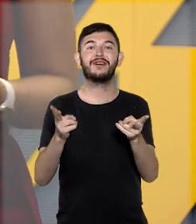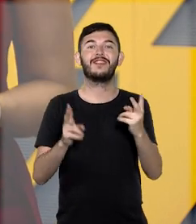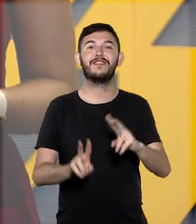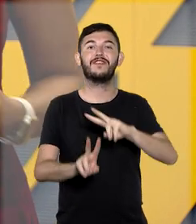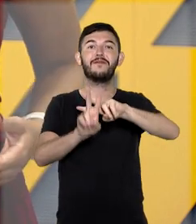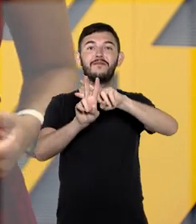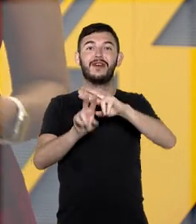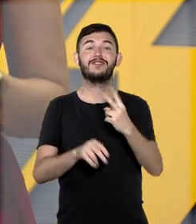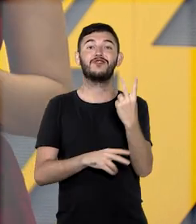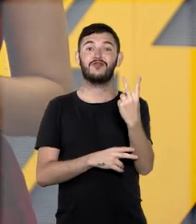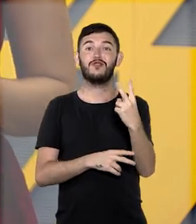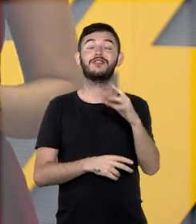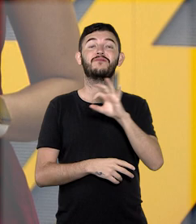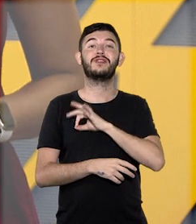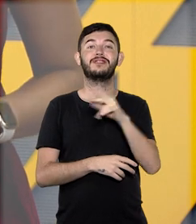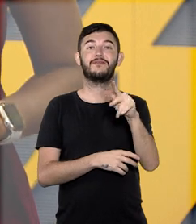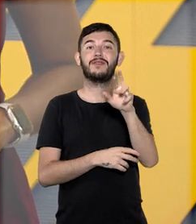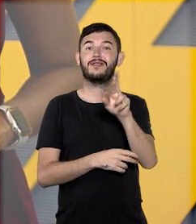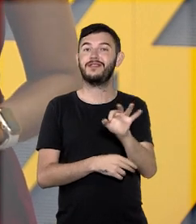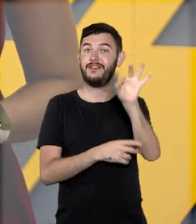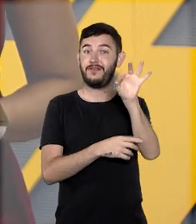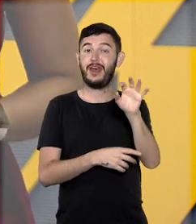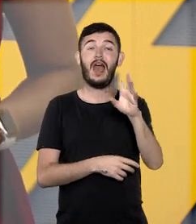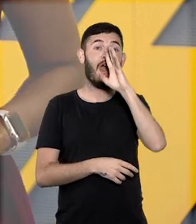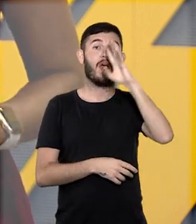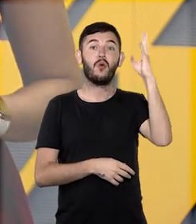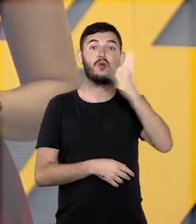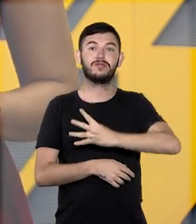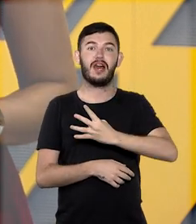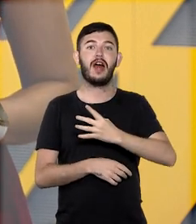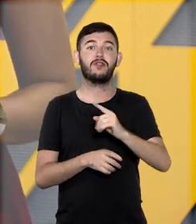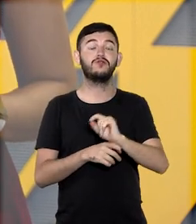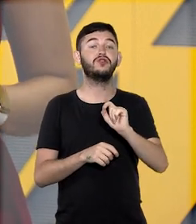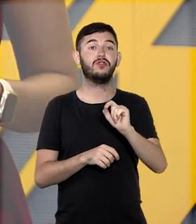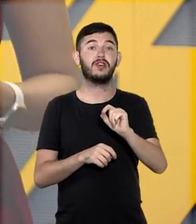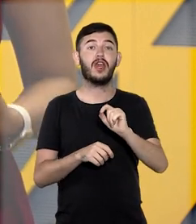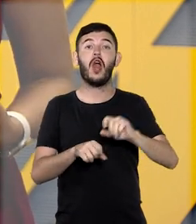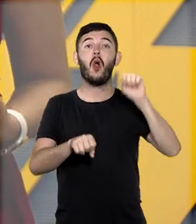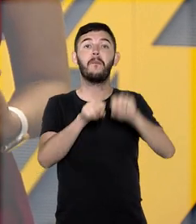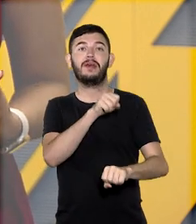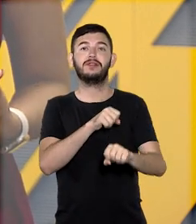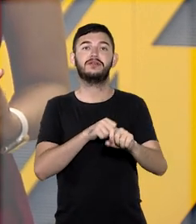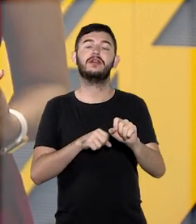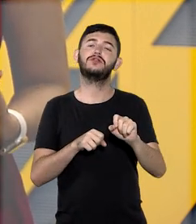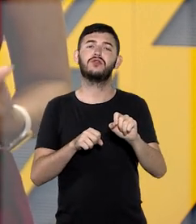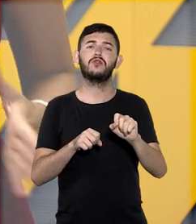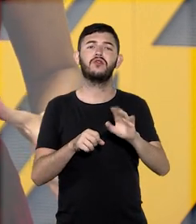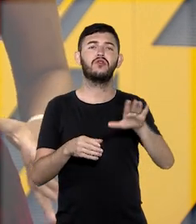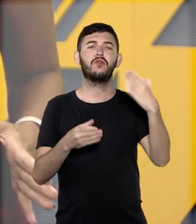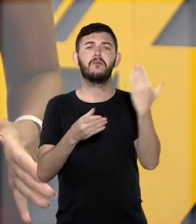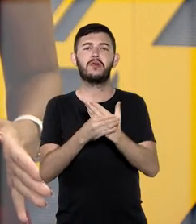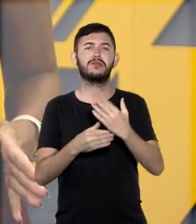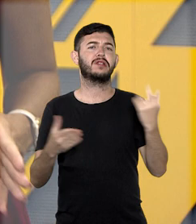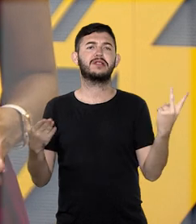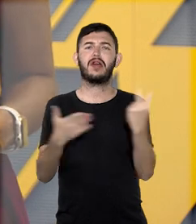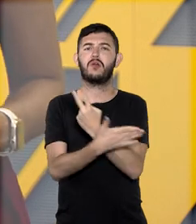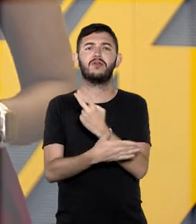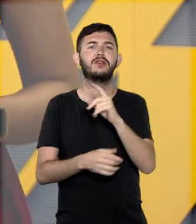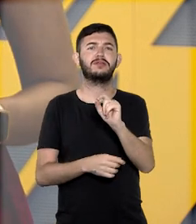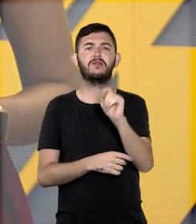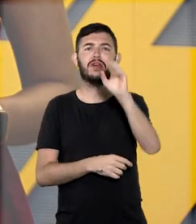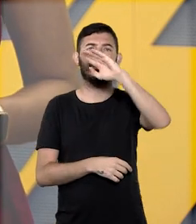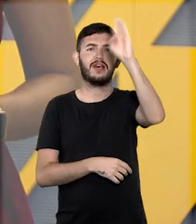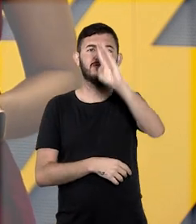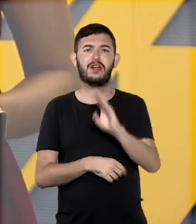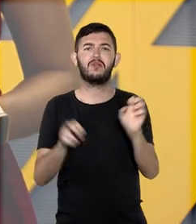presos dois policiais rodoviários acusados de homicídio qualificado no caso de repercussão nacional da Câmara